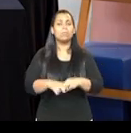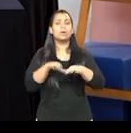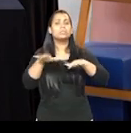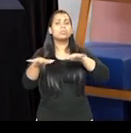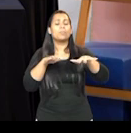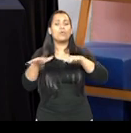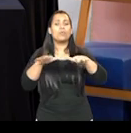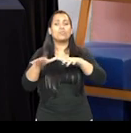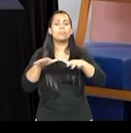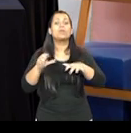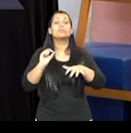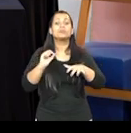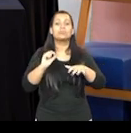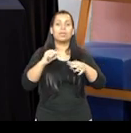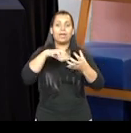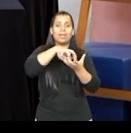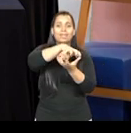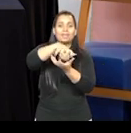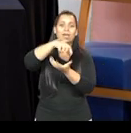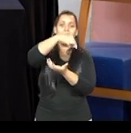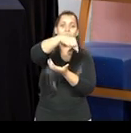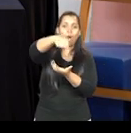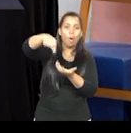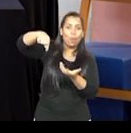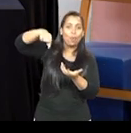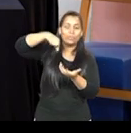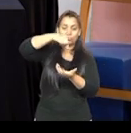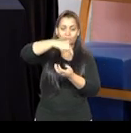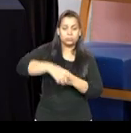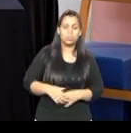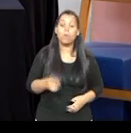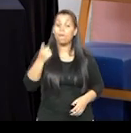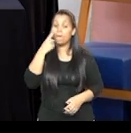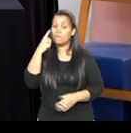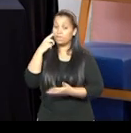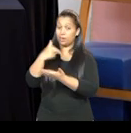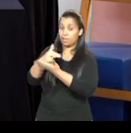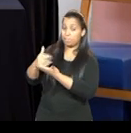de rotação da Terra. Observe a imagem.